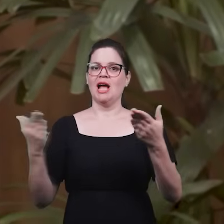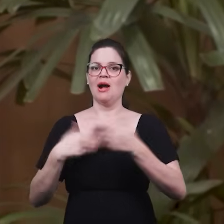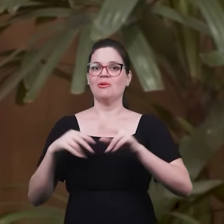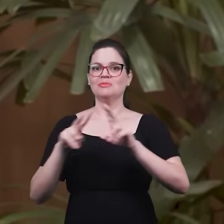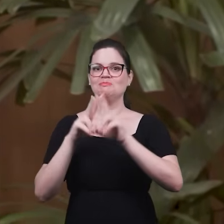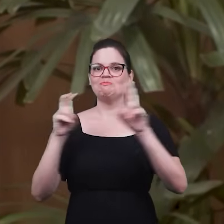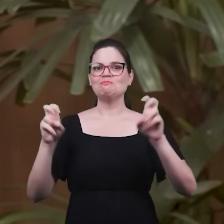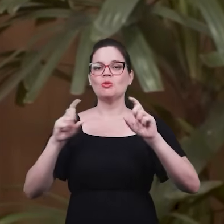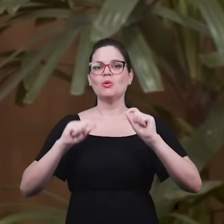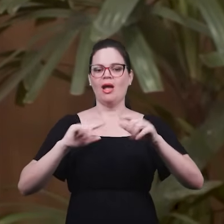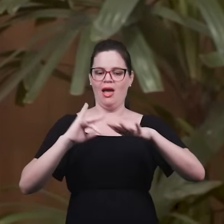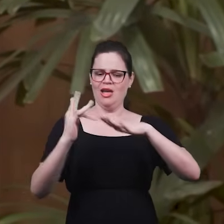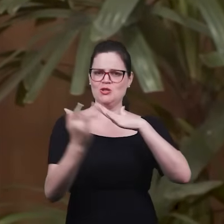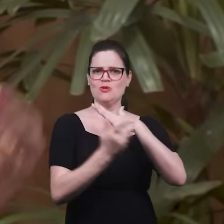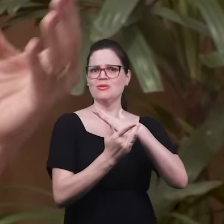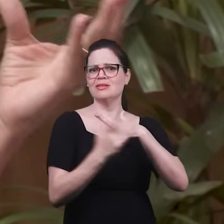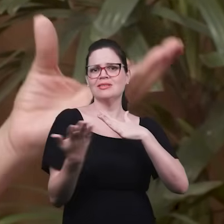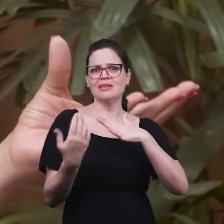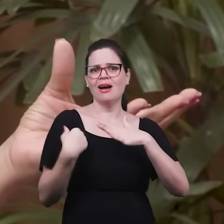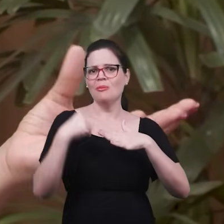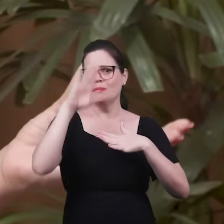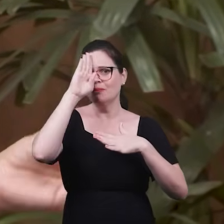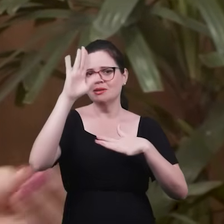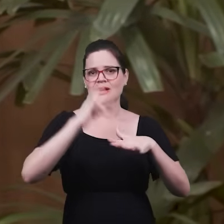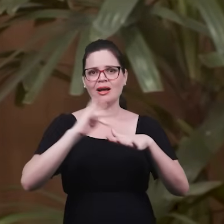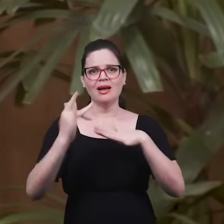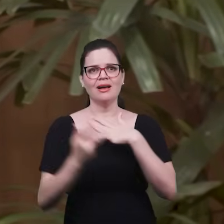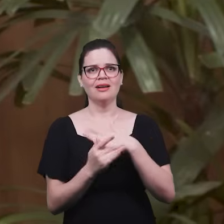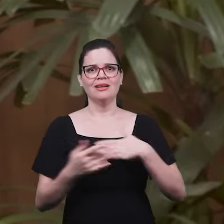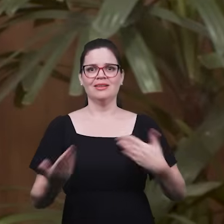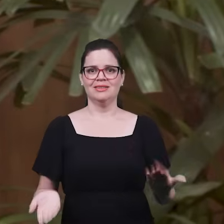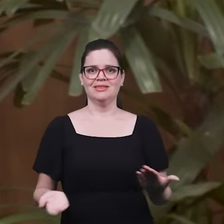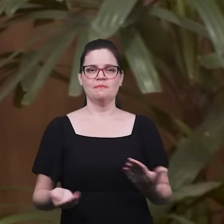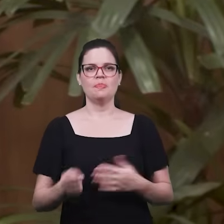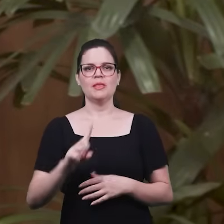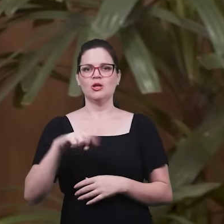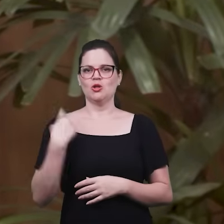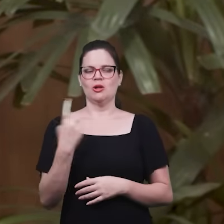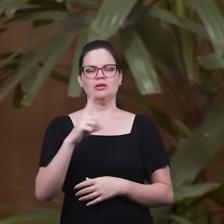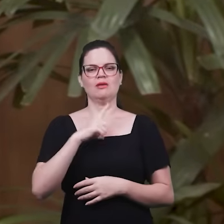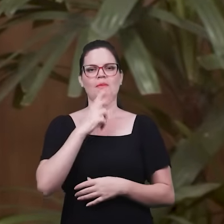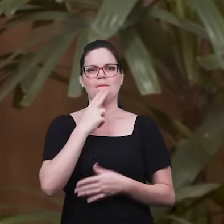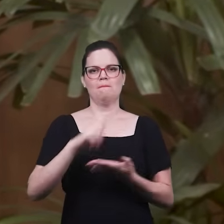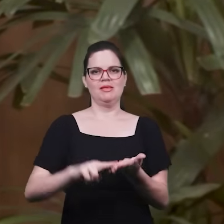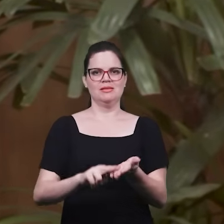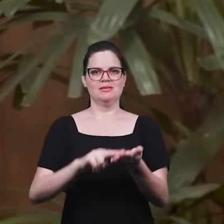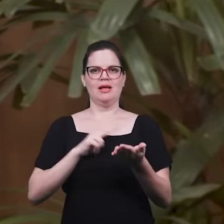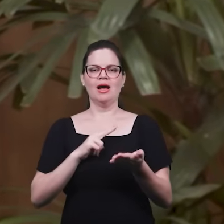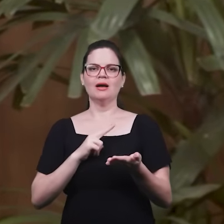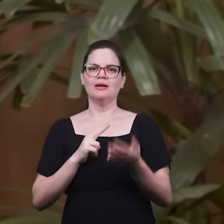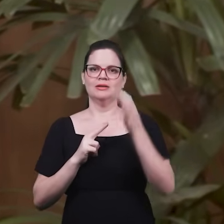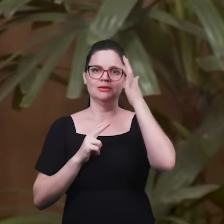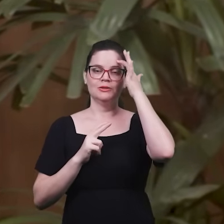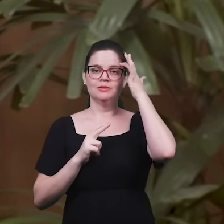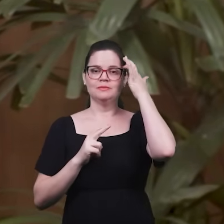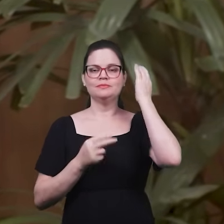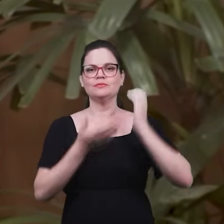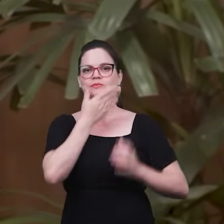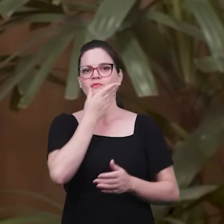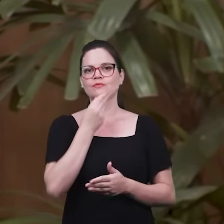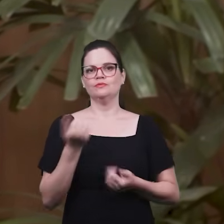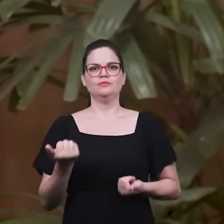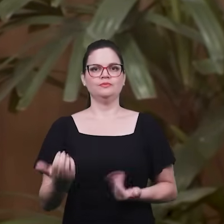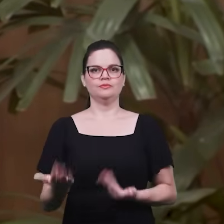de divulgação pelas redes sociais. Nós recebemos, não é, Fernanda, uma mensagem de um irmão, de um